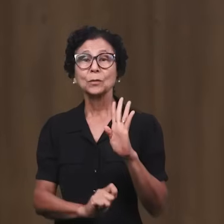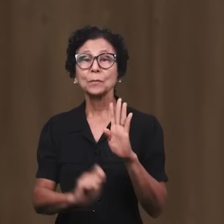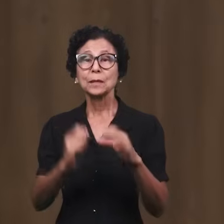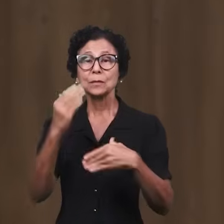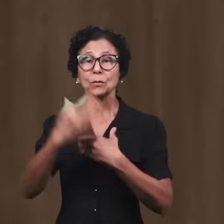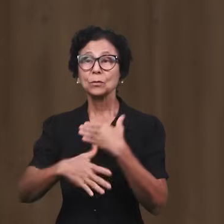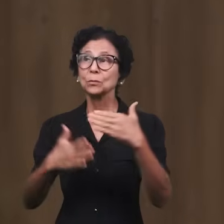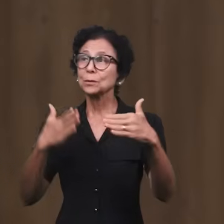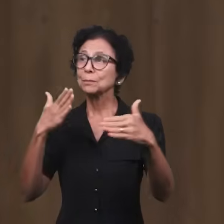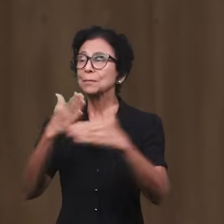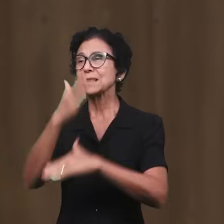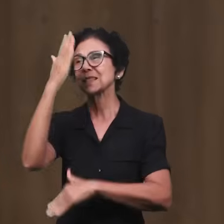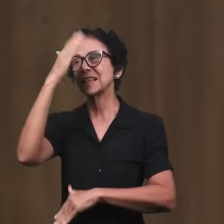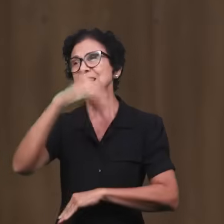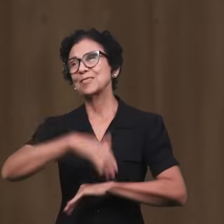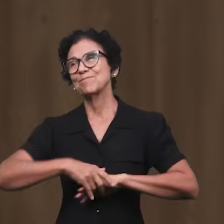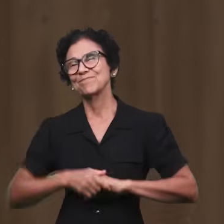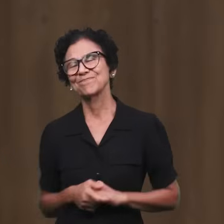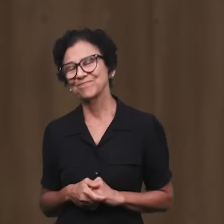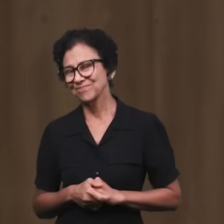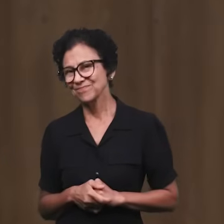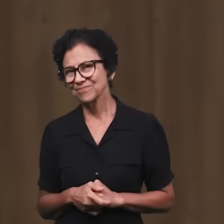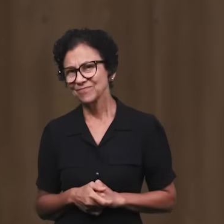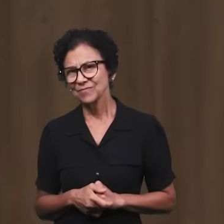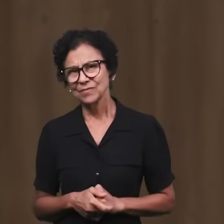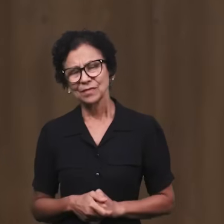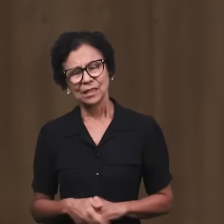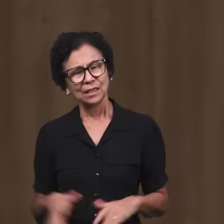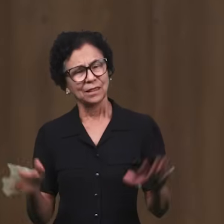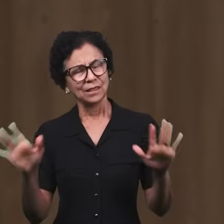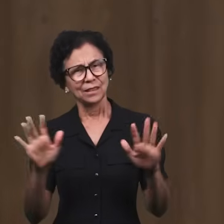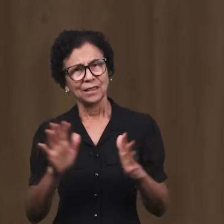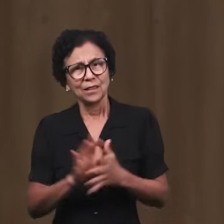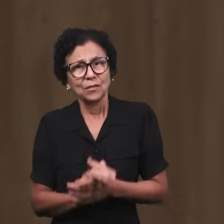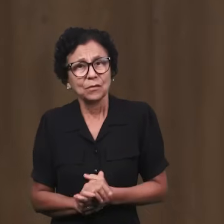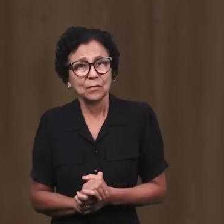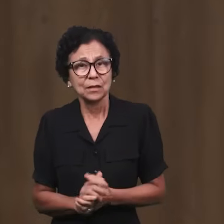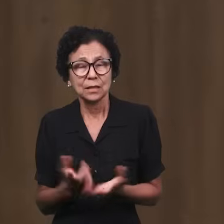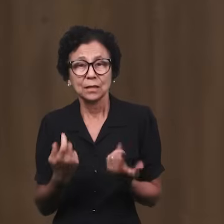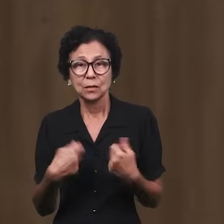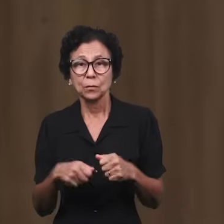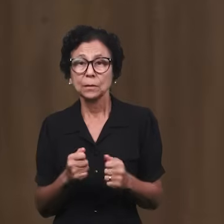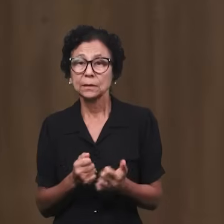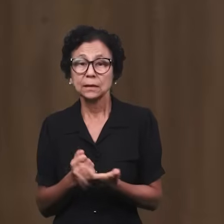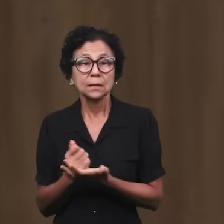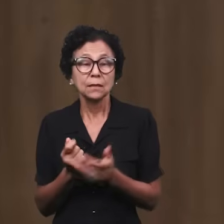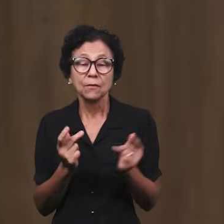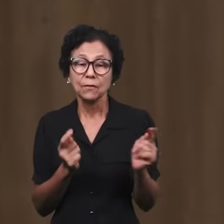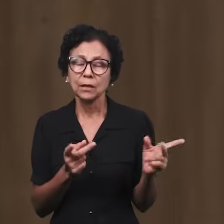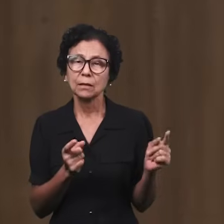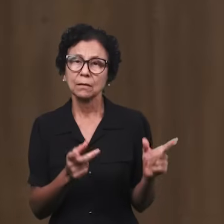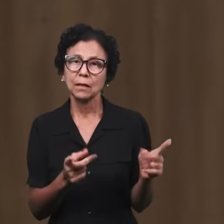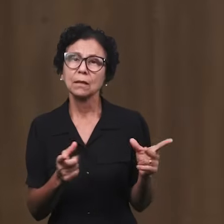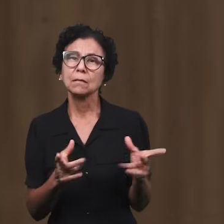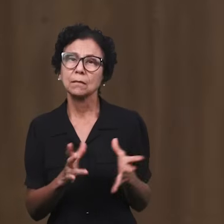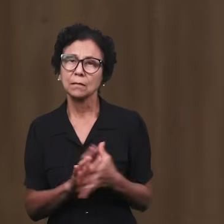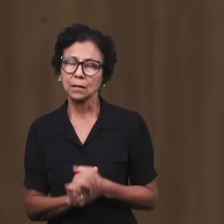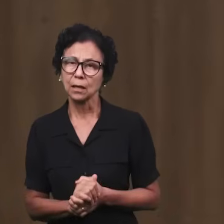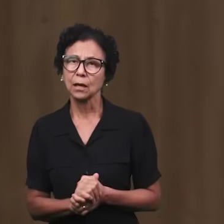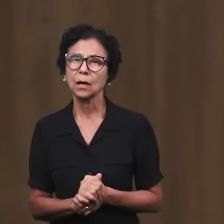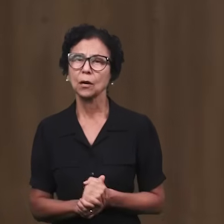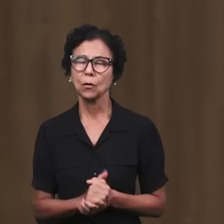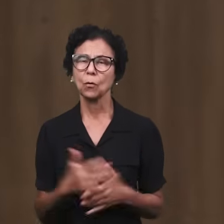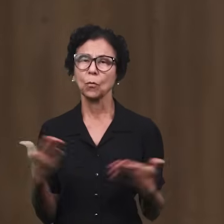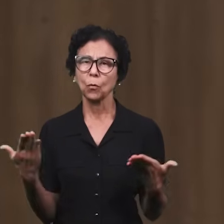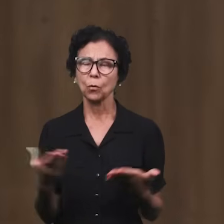o mercado de locação ele está em alta também. Então você não precisa se desfazer do seu bem. Hoje existem boas imobiliárias,